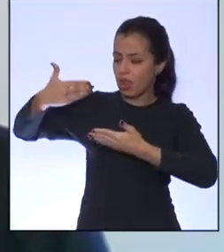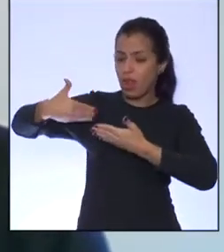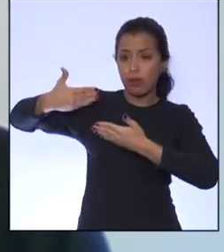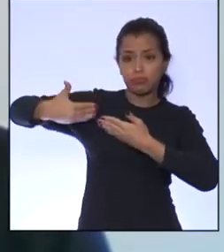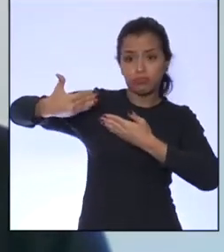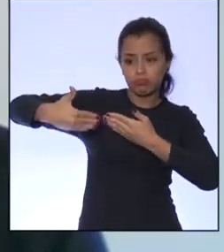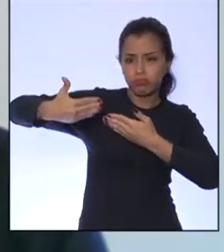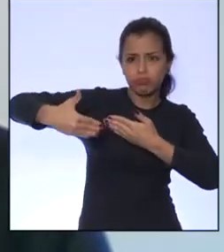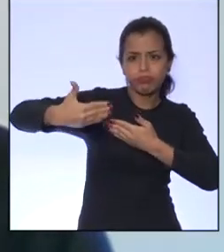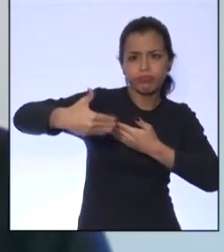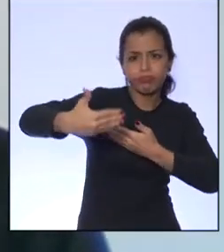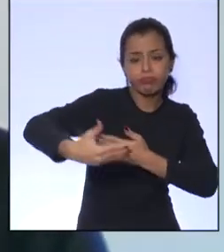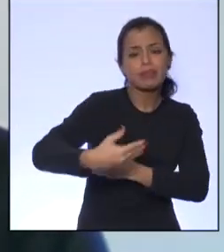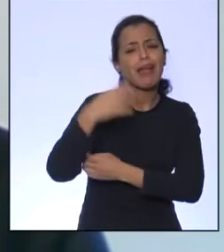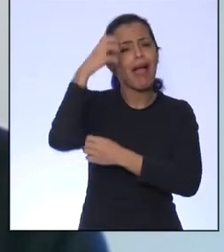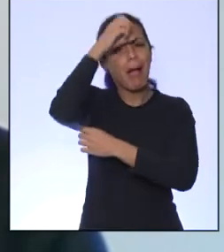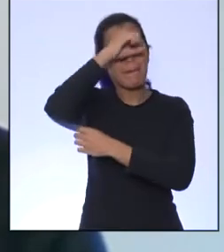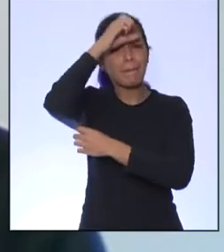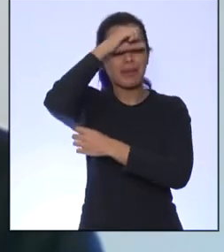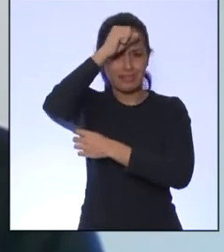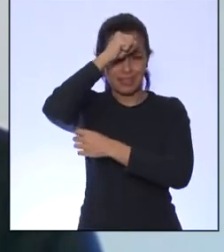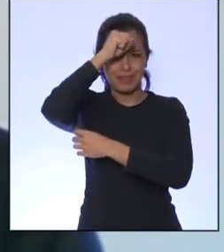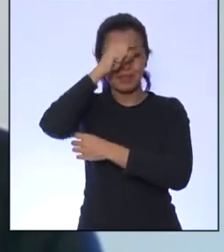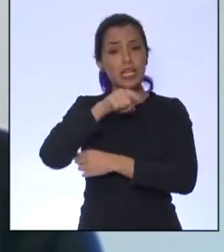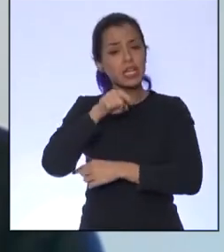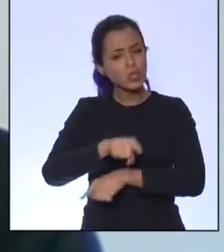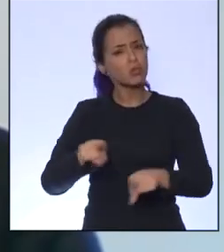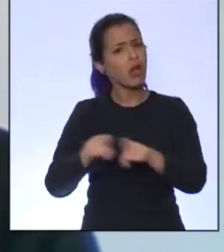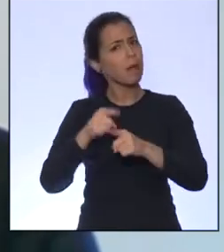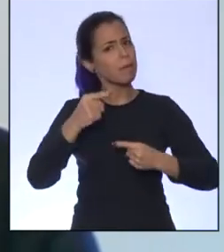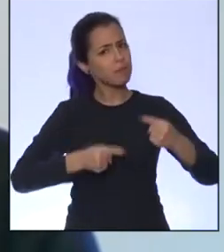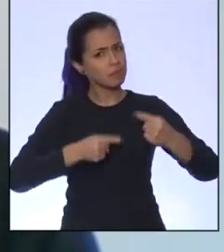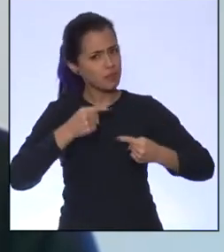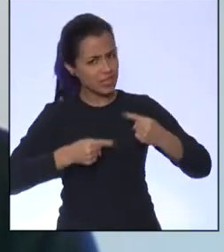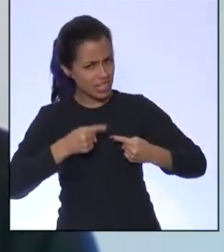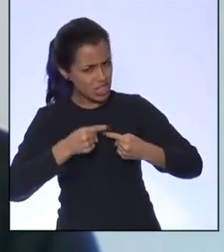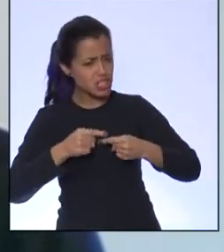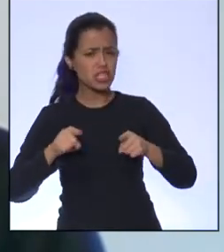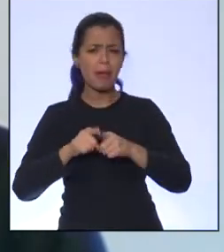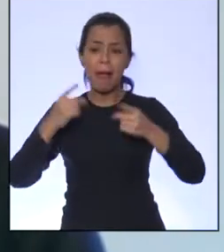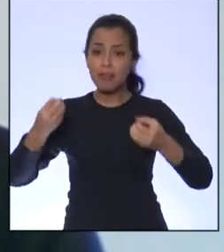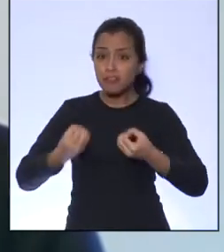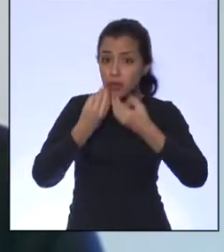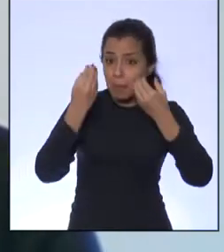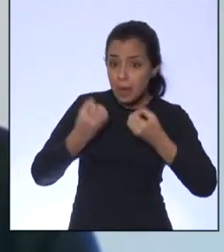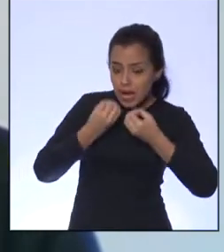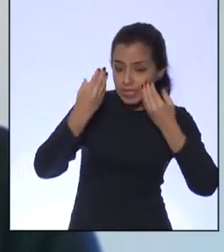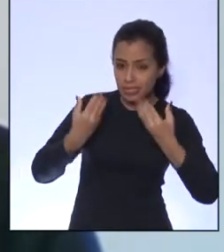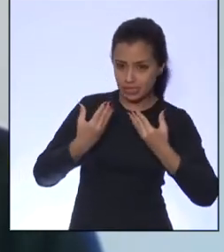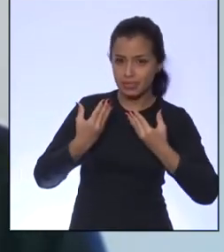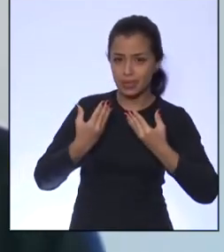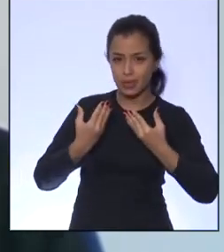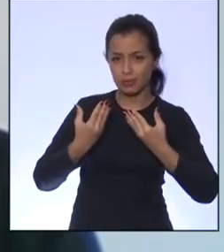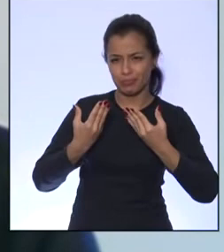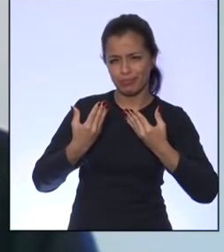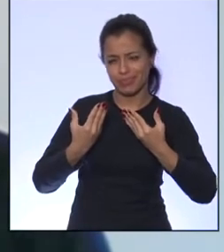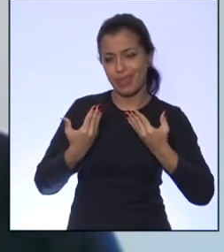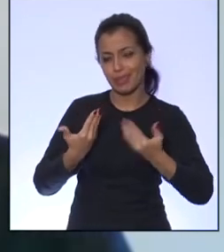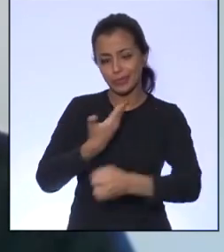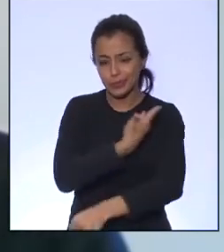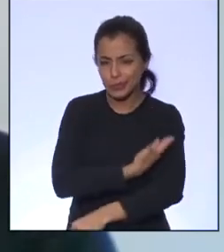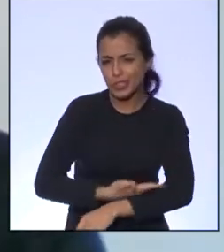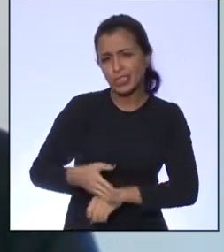era muito colocado, muito posto na política, inclusive, de formação continuada dos nossos educadores,